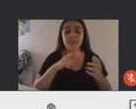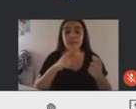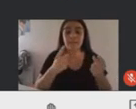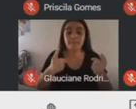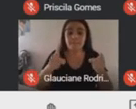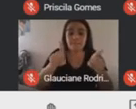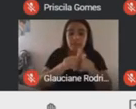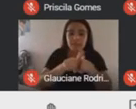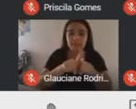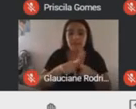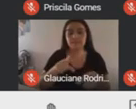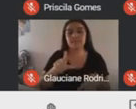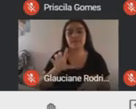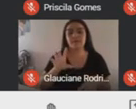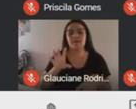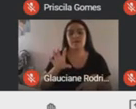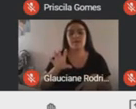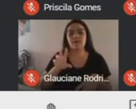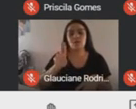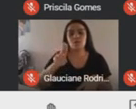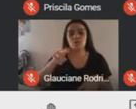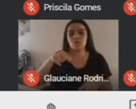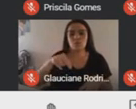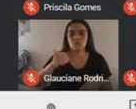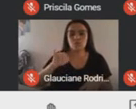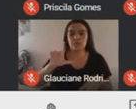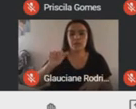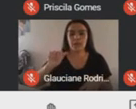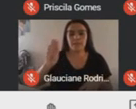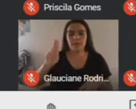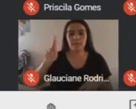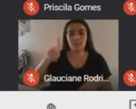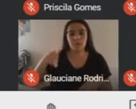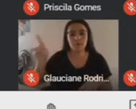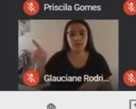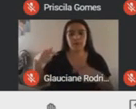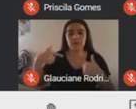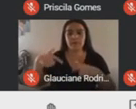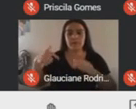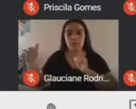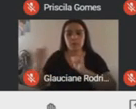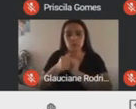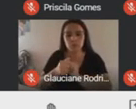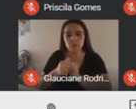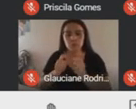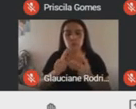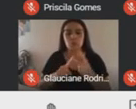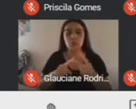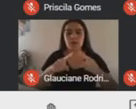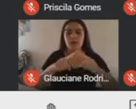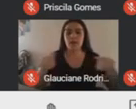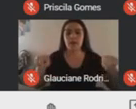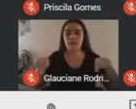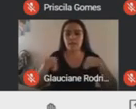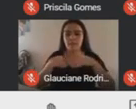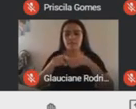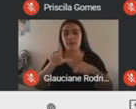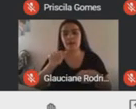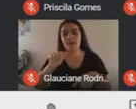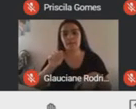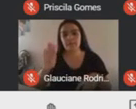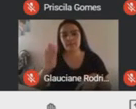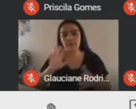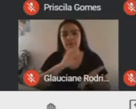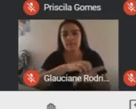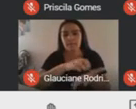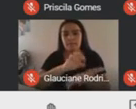parceiros regionais, a Unilab, tem uma professora da Unilab que trabalha com a gente, os laboratórios do departamento, nós